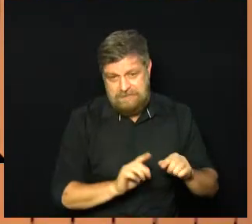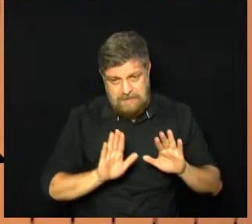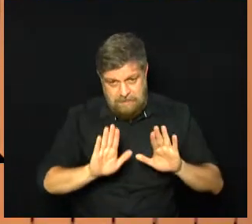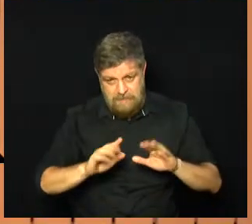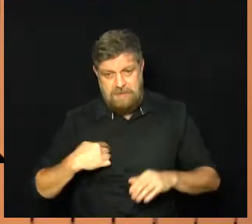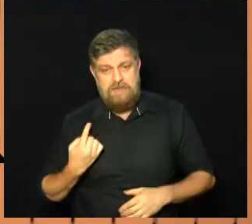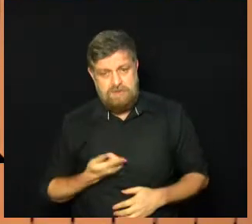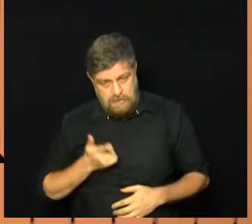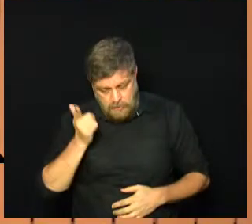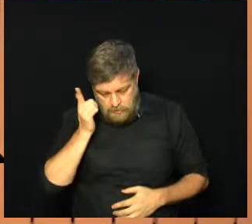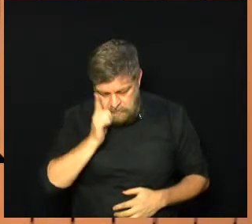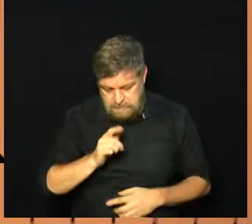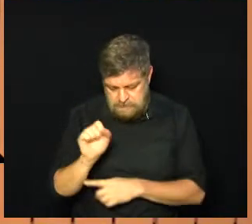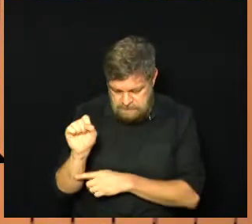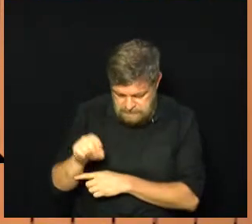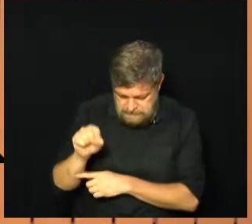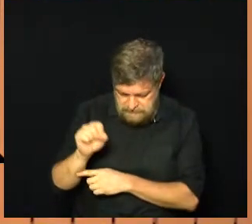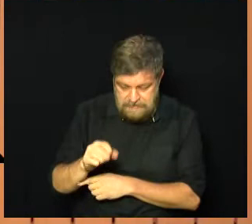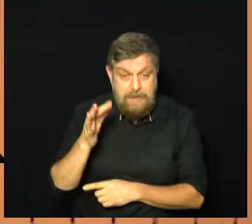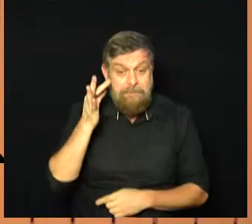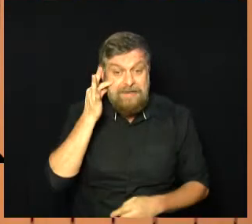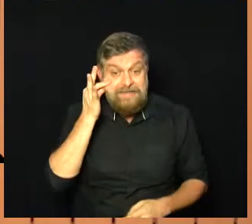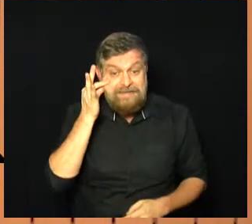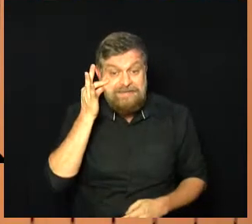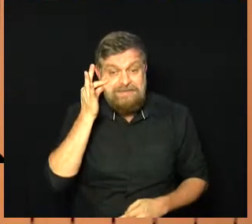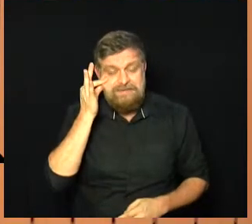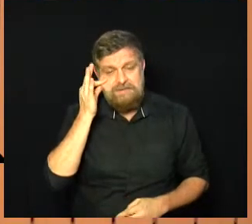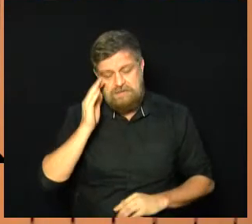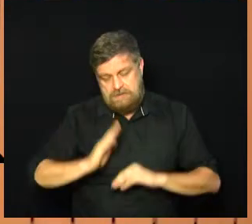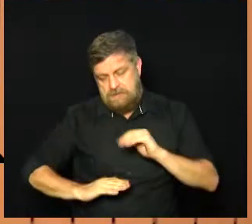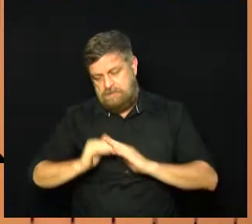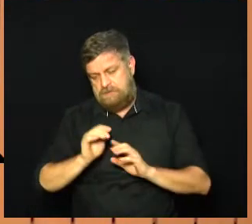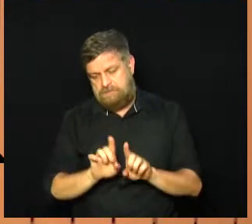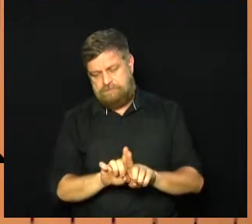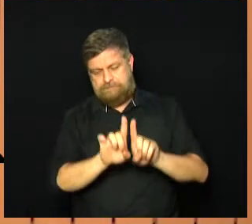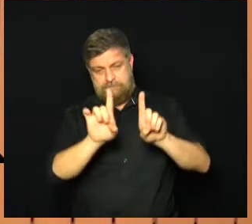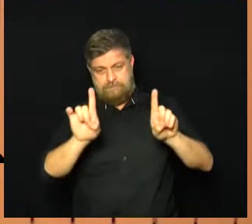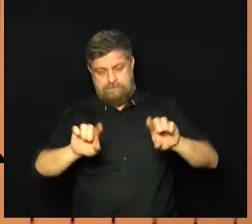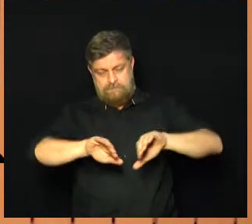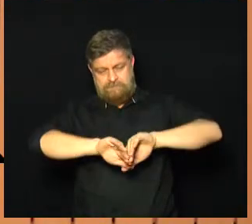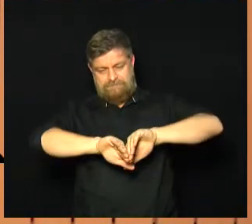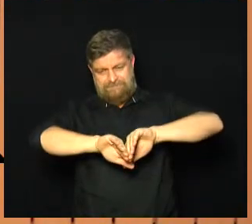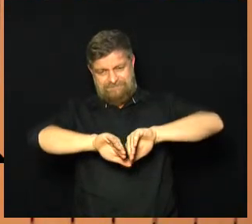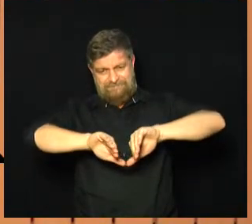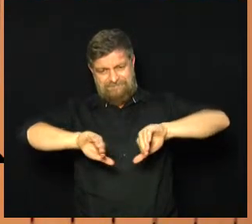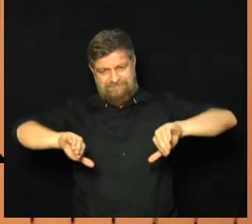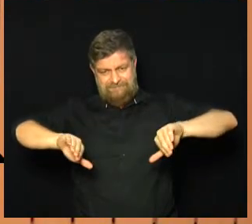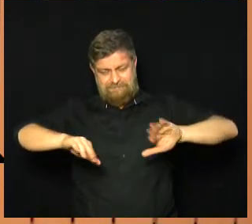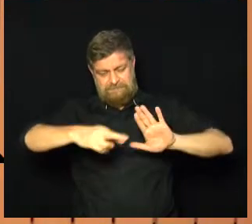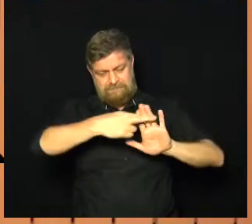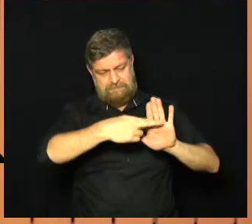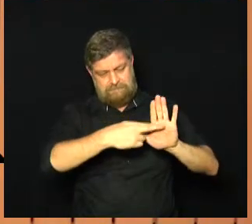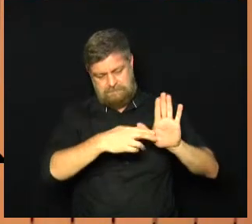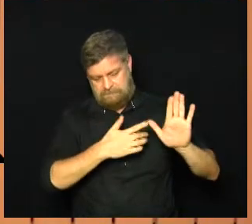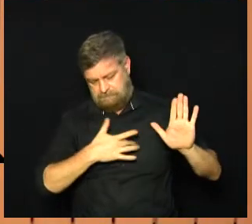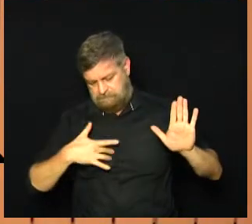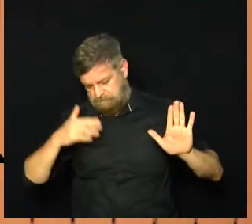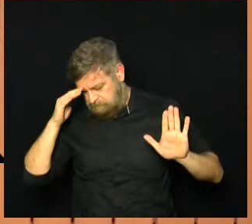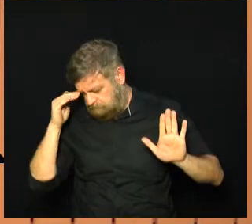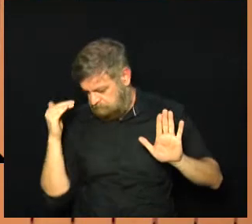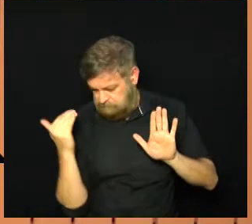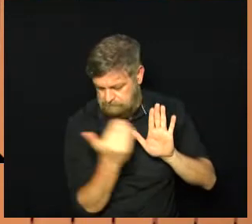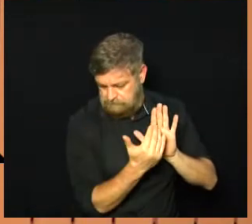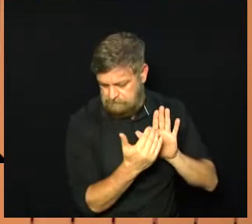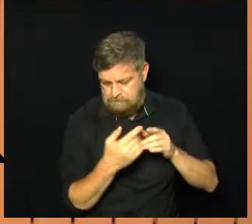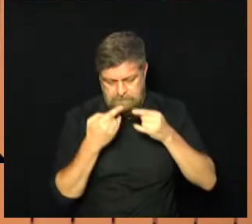vai conseguir fazer atividades presenciais com distanciamento, com as medidas de segurança, com